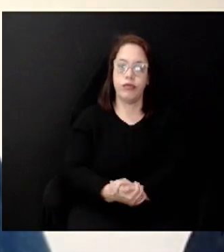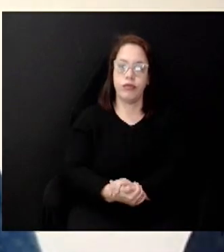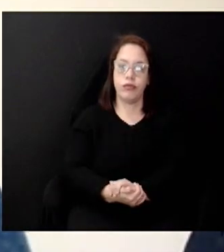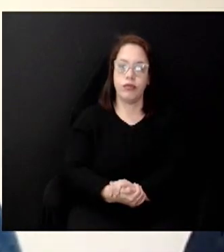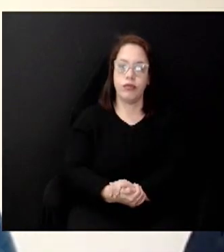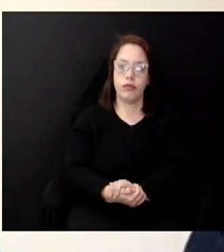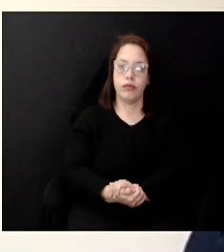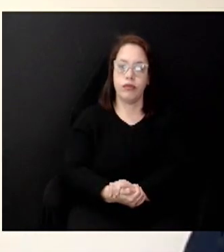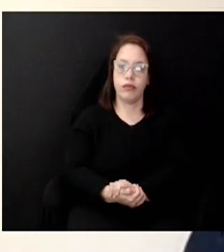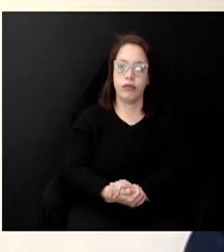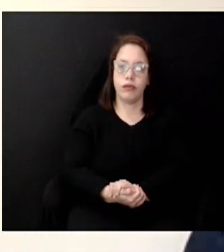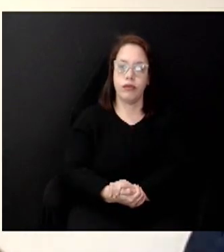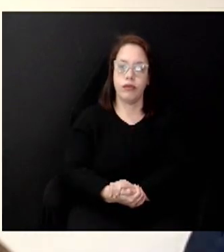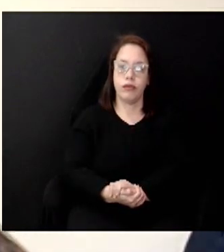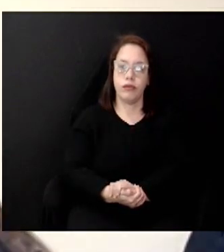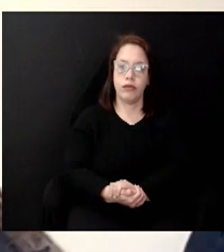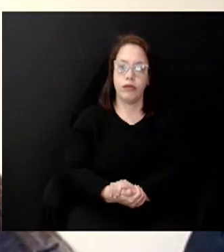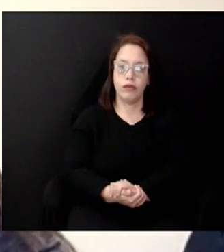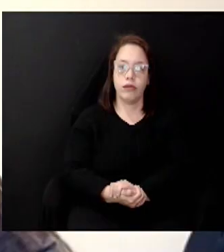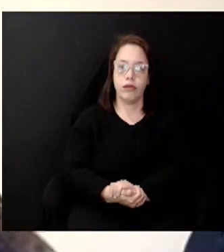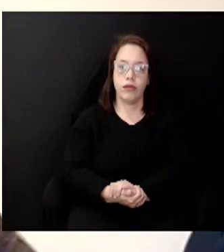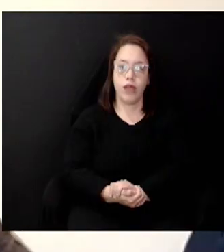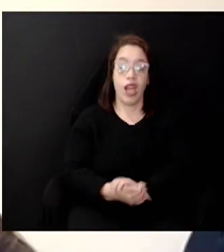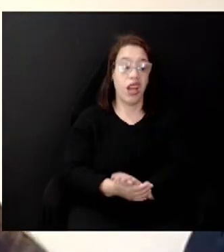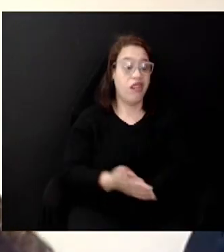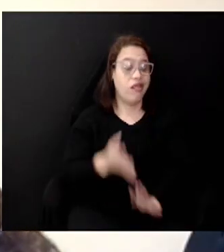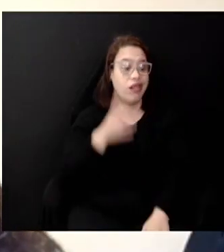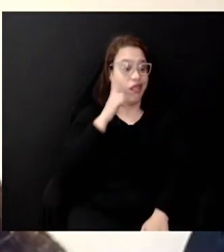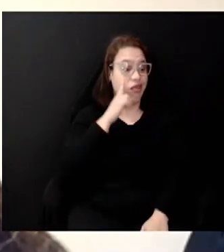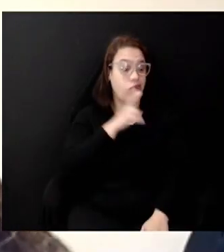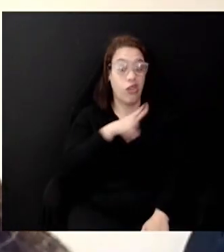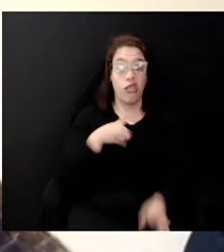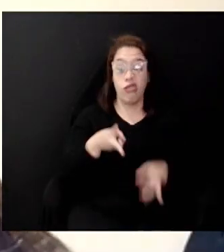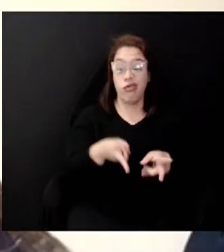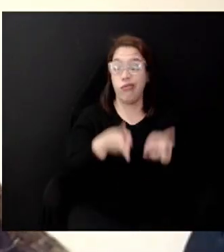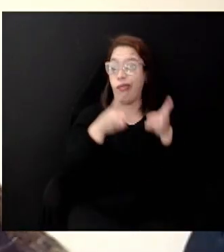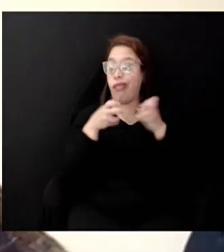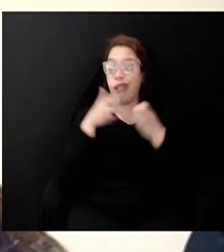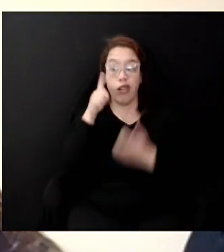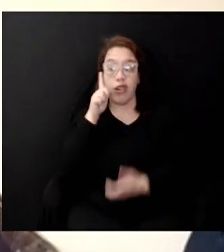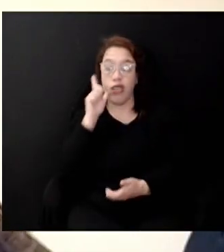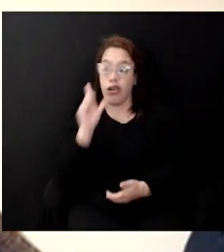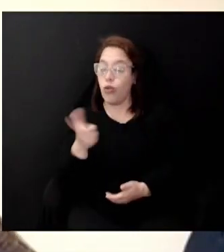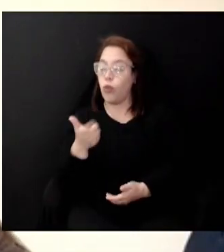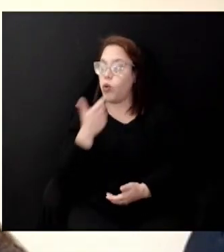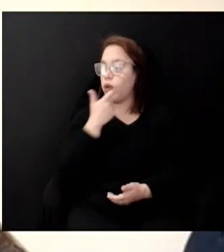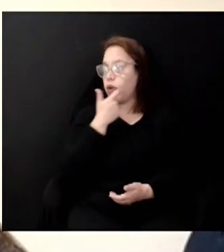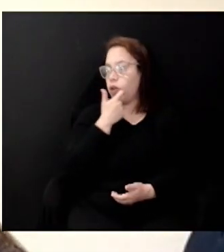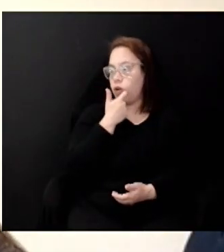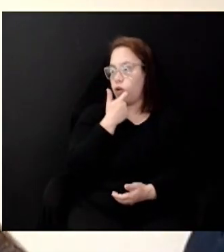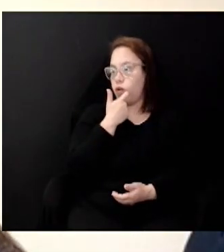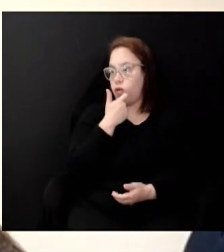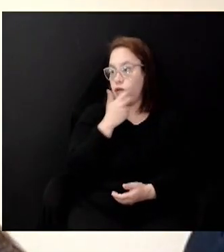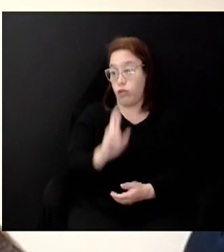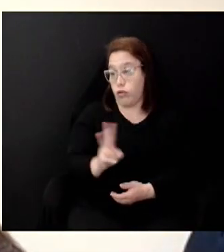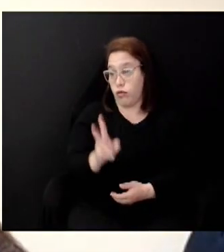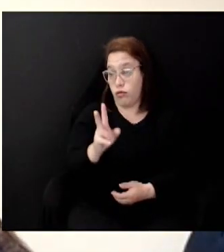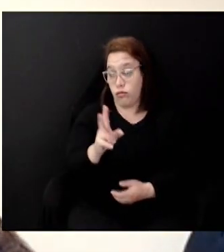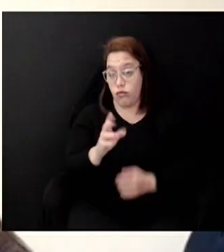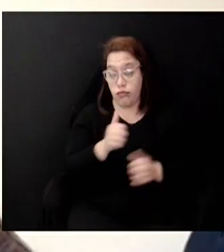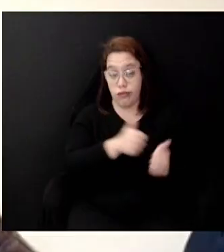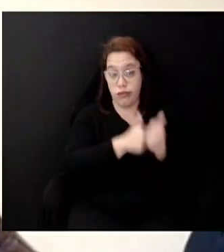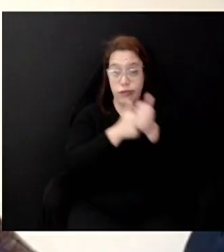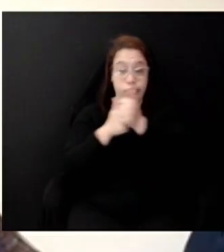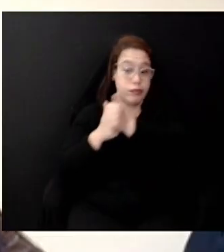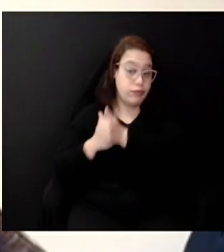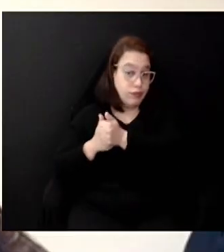vamos dizer assim, não pertencente, não conseguindo dar continuidade, né, acompanhando